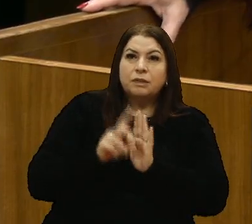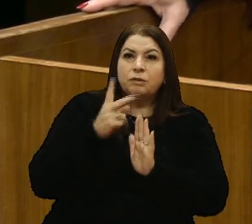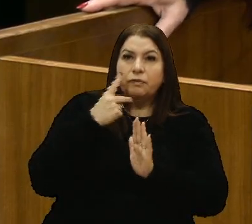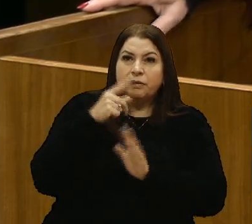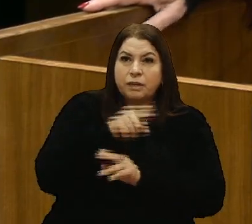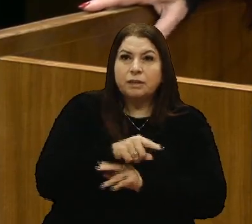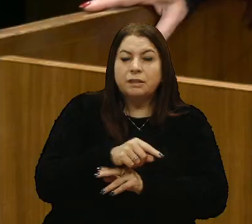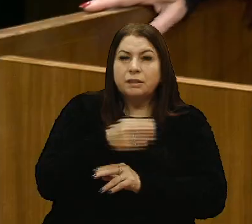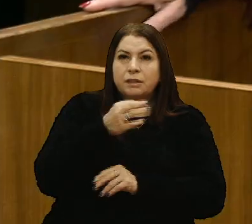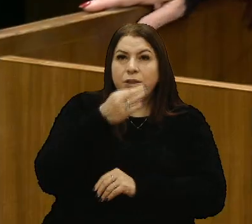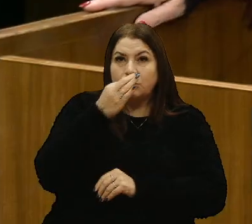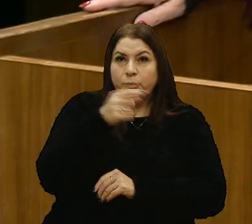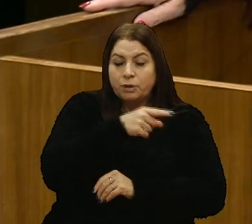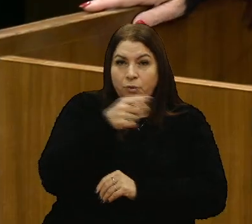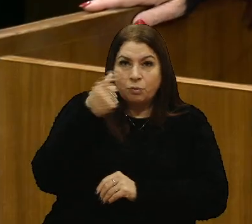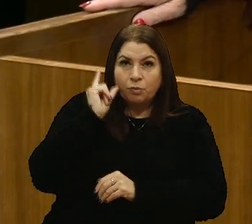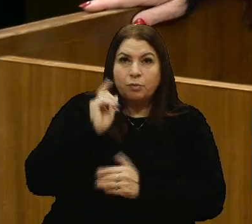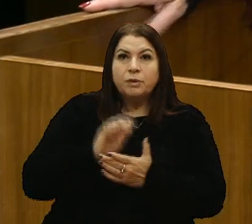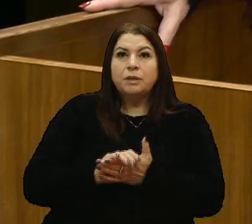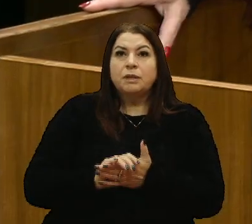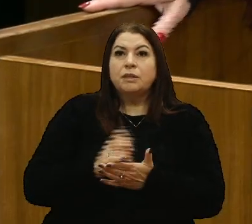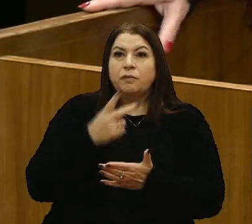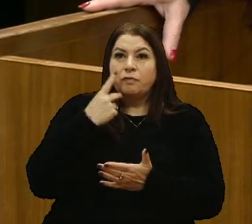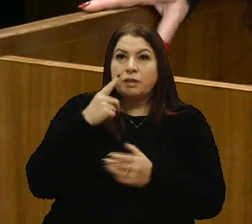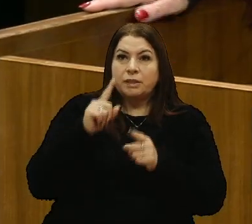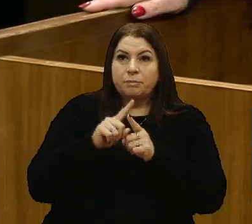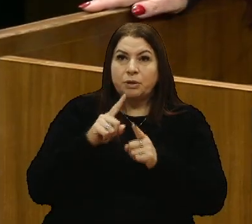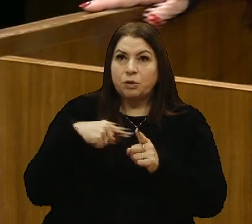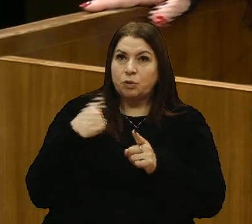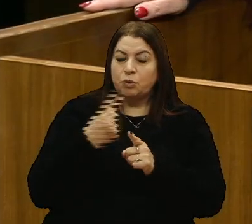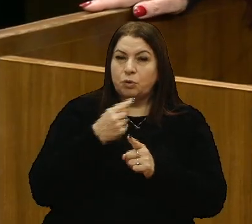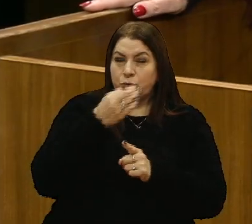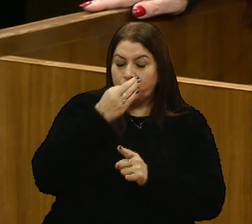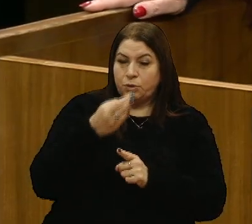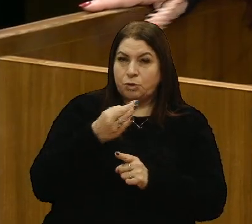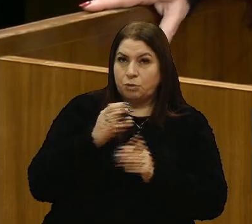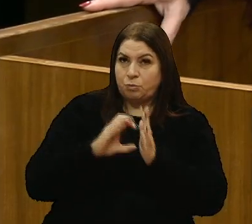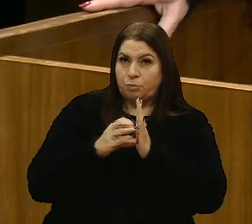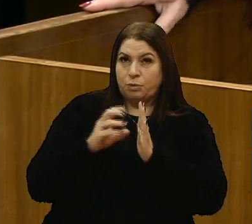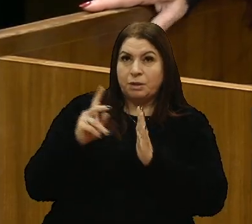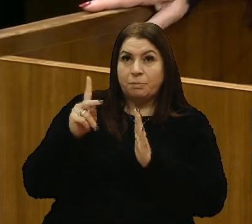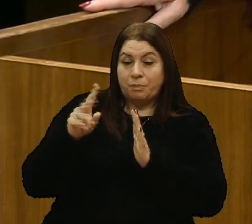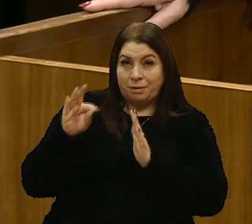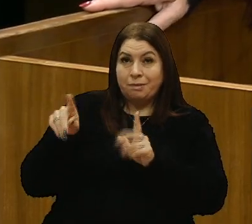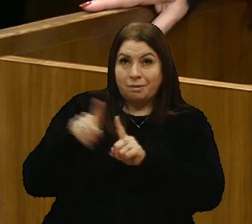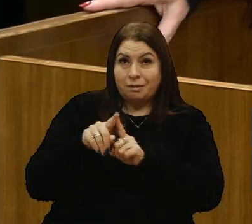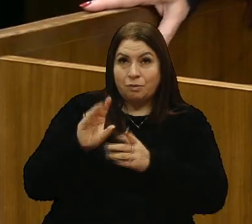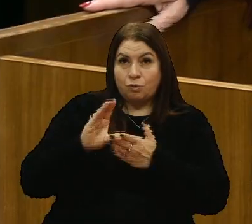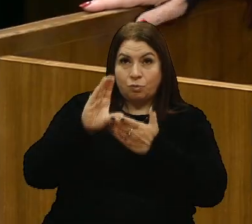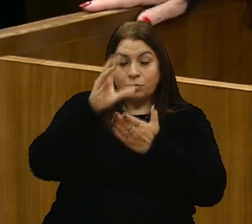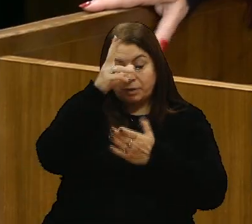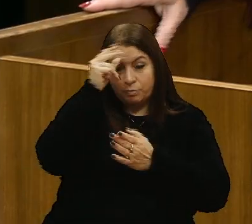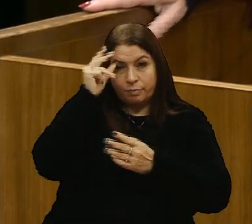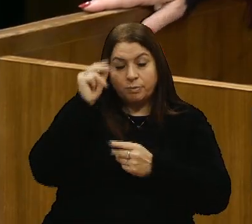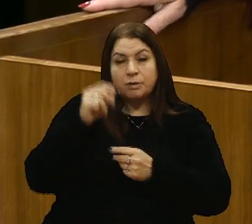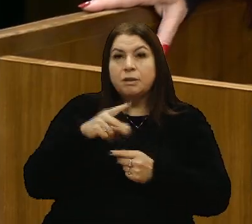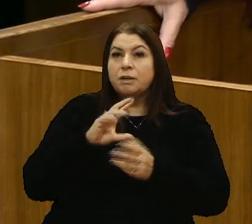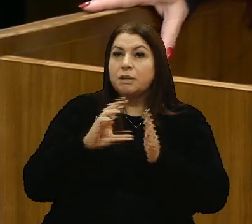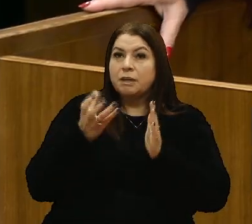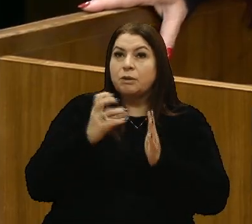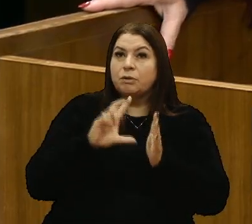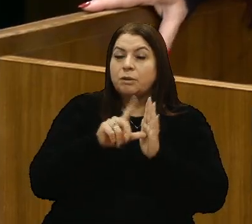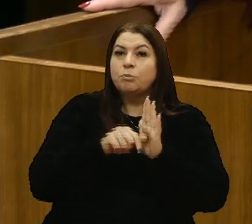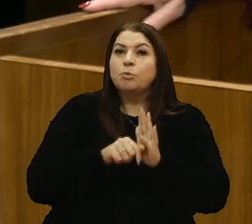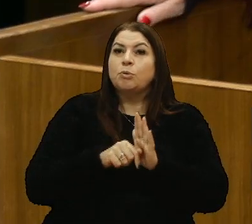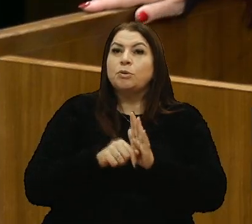que eu sugeri ontem, eu comentei a nossa posição enquanto bancada do PT lá no Conselho Municipal e quero depois